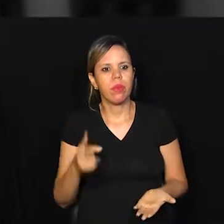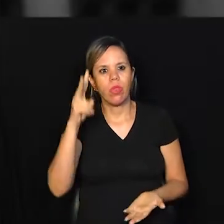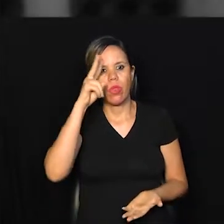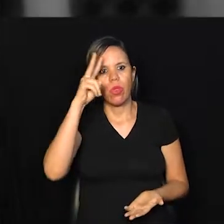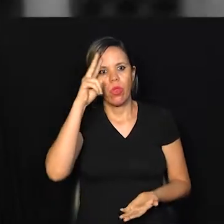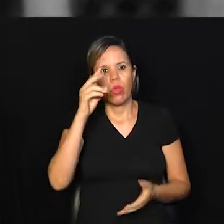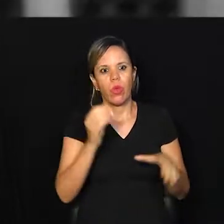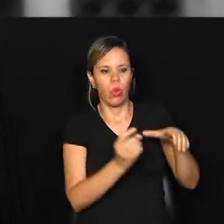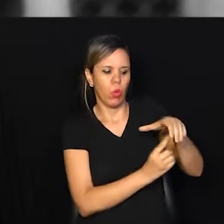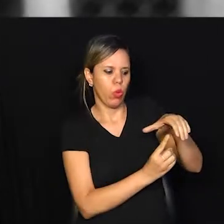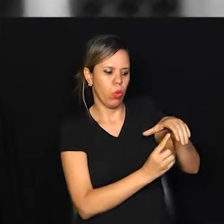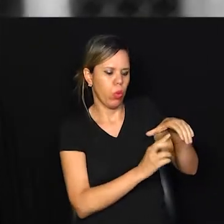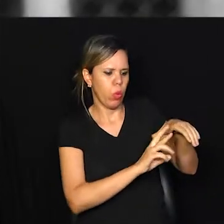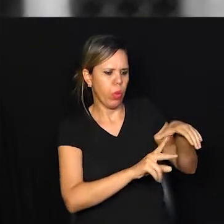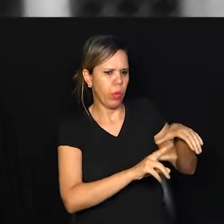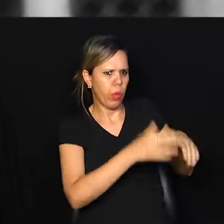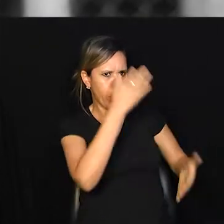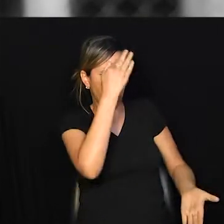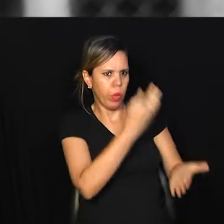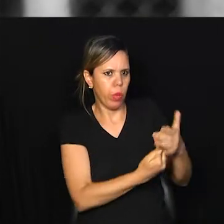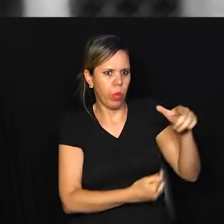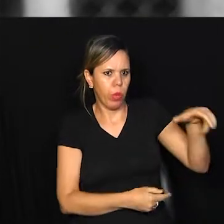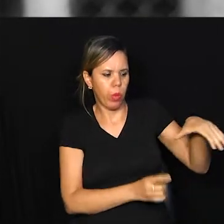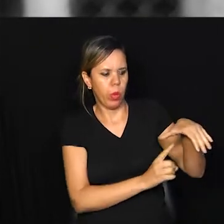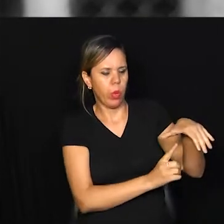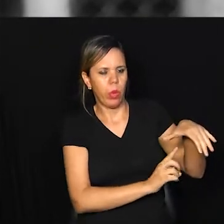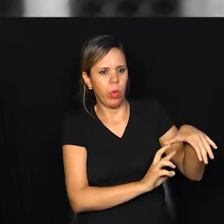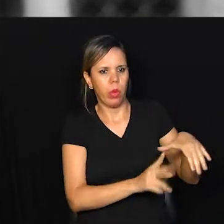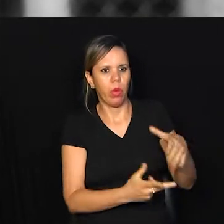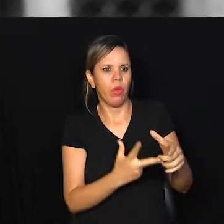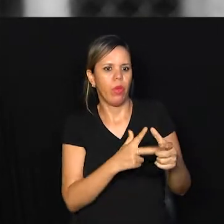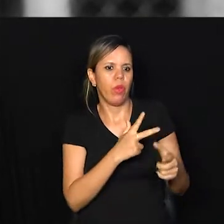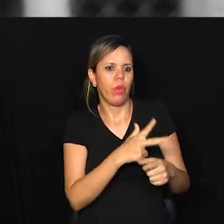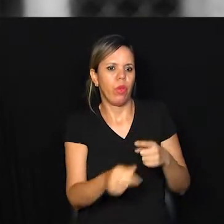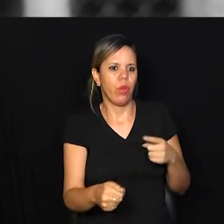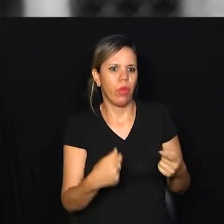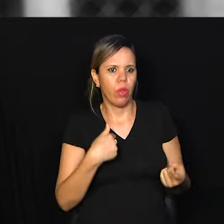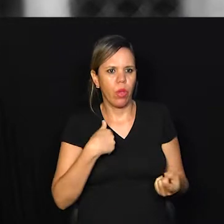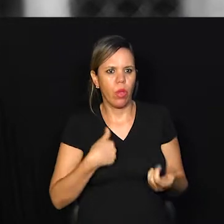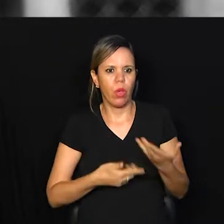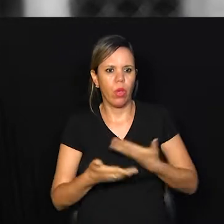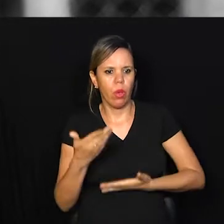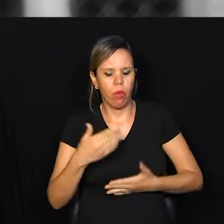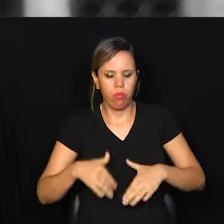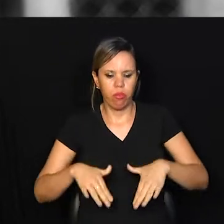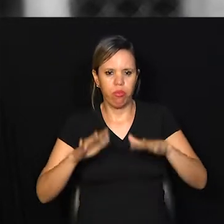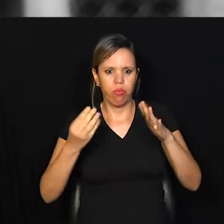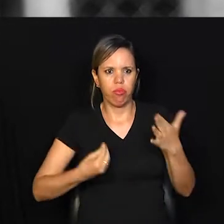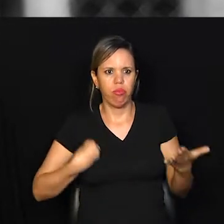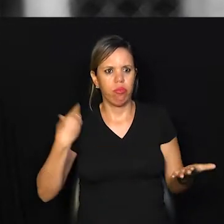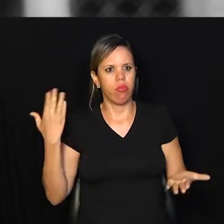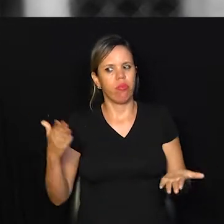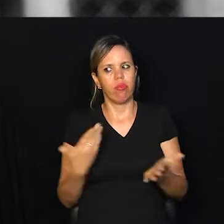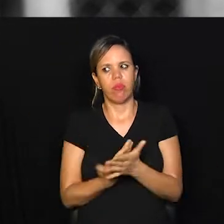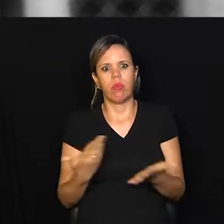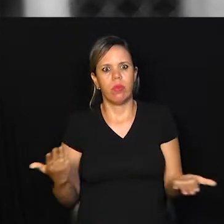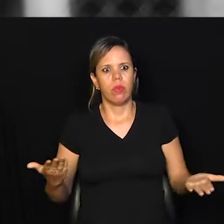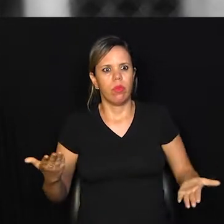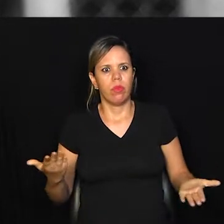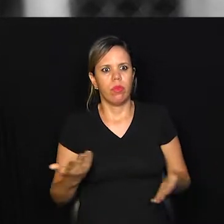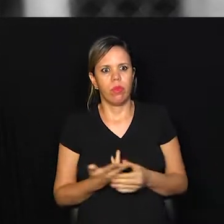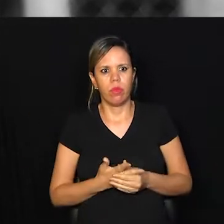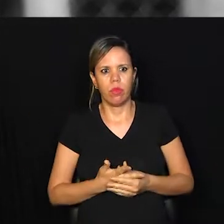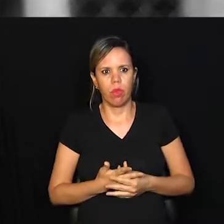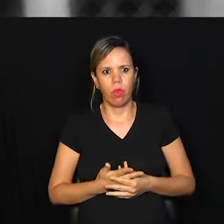que o goleiro negro não é confiável, que goleiro negro não vinga, né? E eu convivi com isso a vida inteira e até hoje